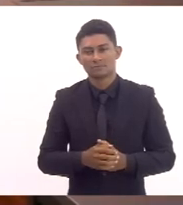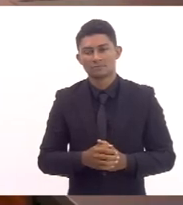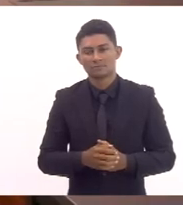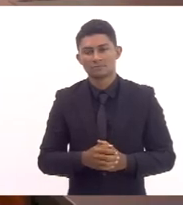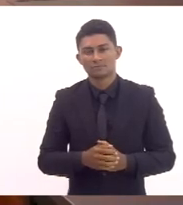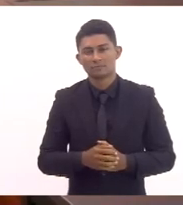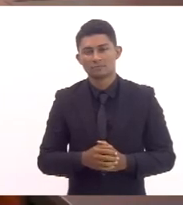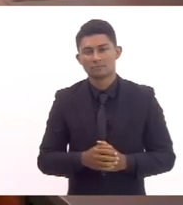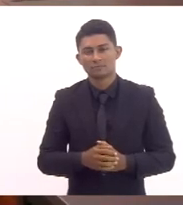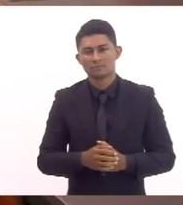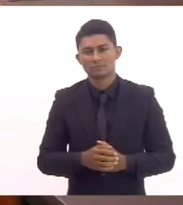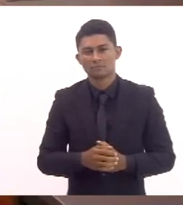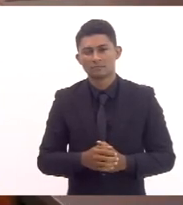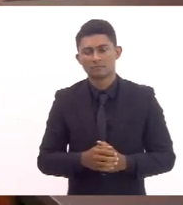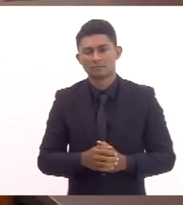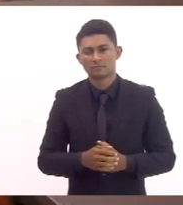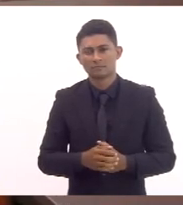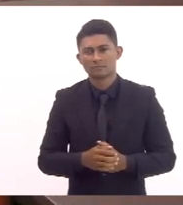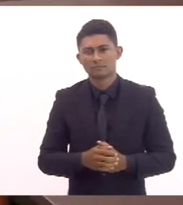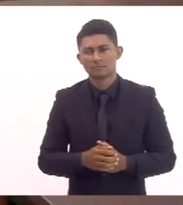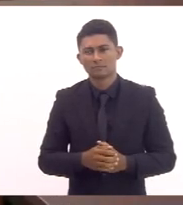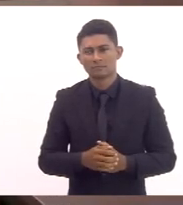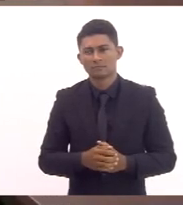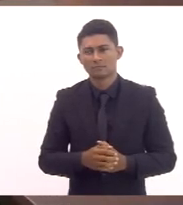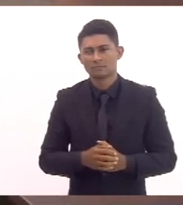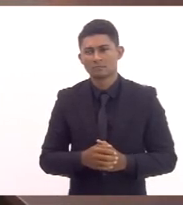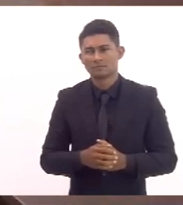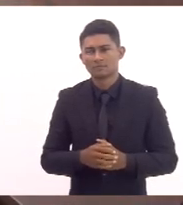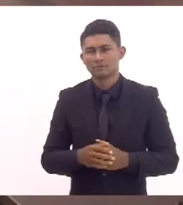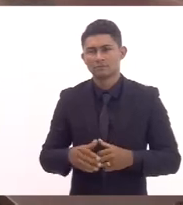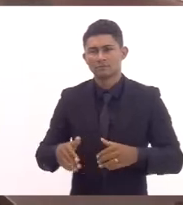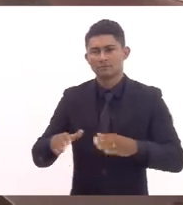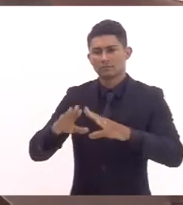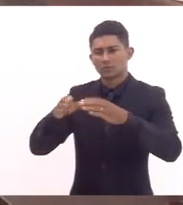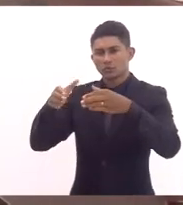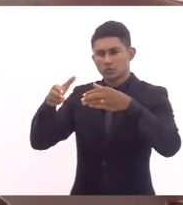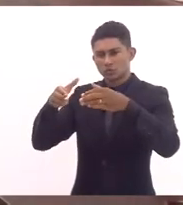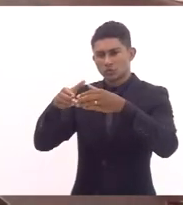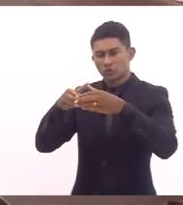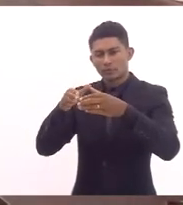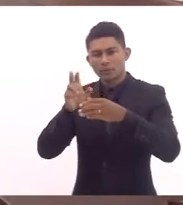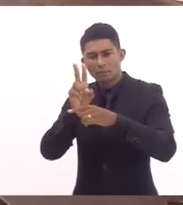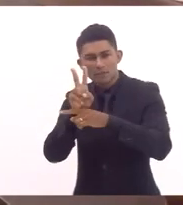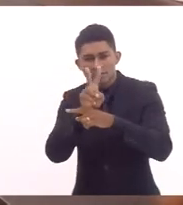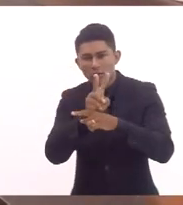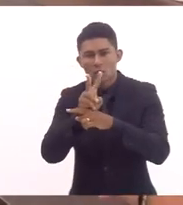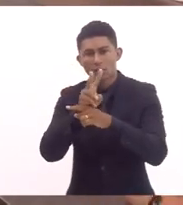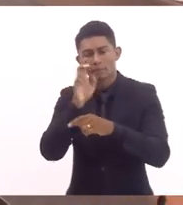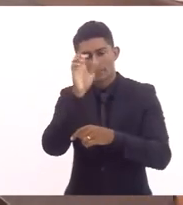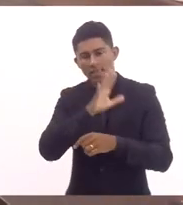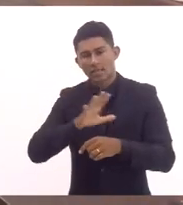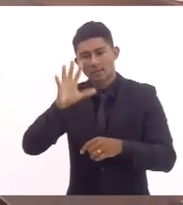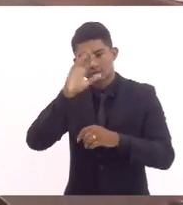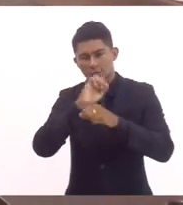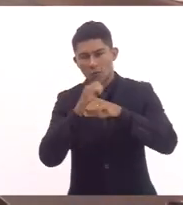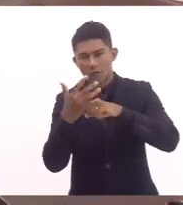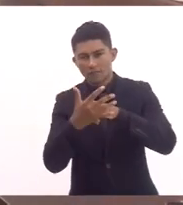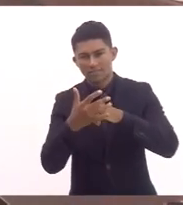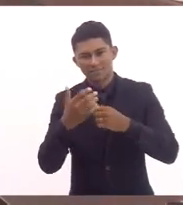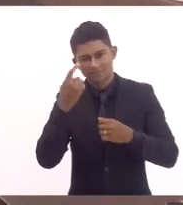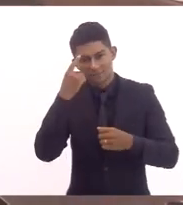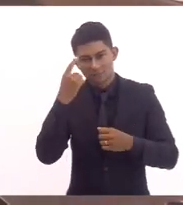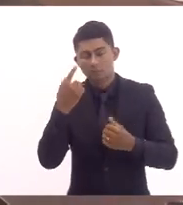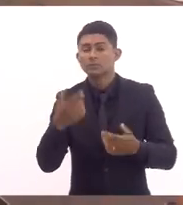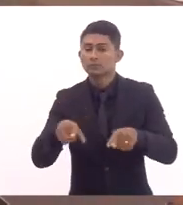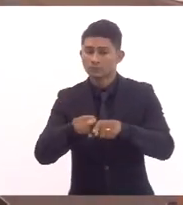Eu também estou com a professora Rosana Observatório obstétrica brasileira o vídeo 19 também